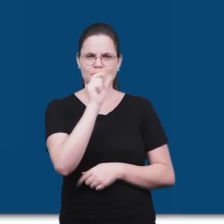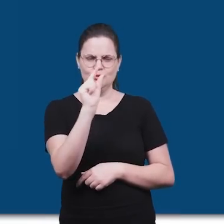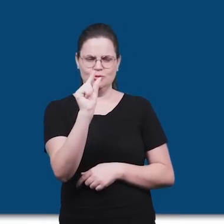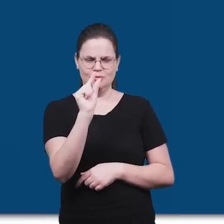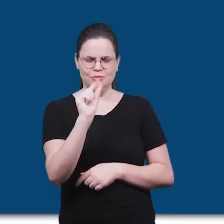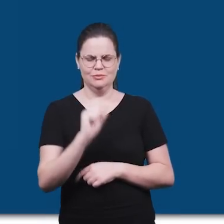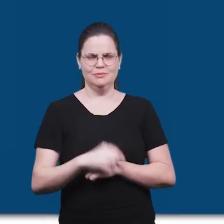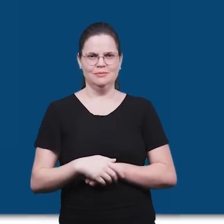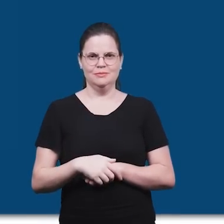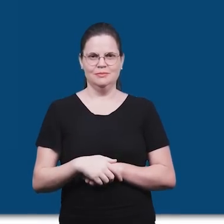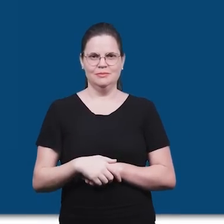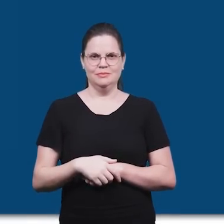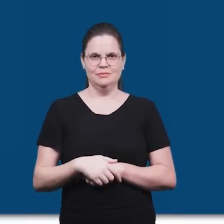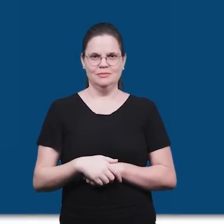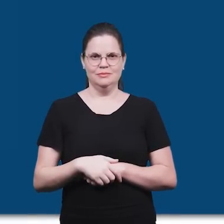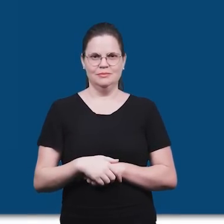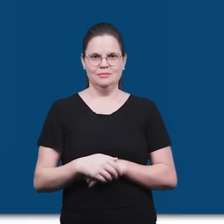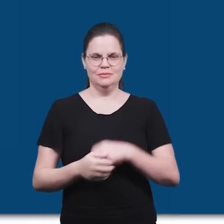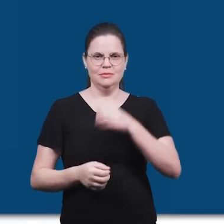tá?